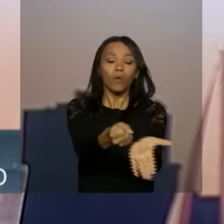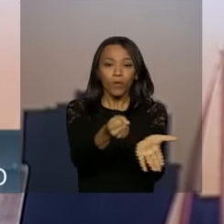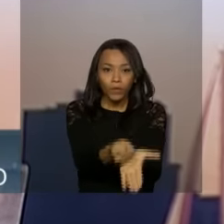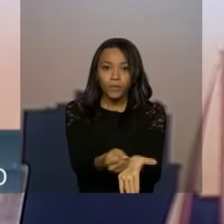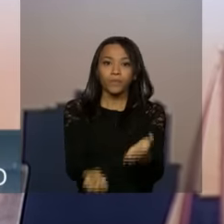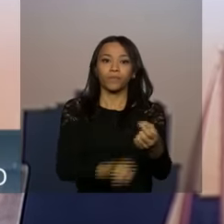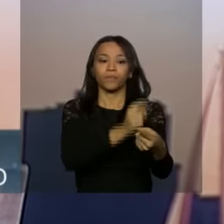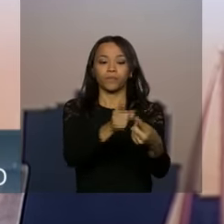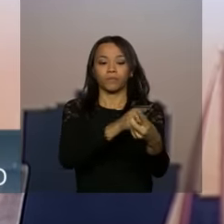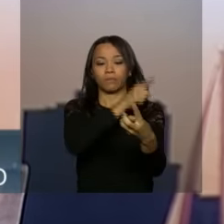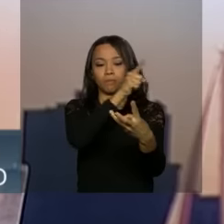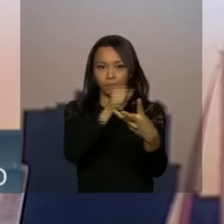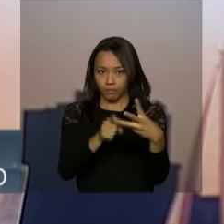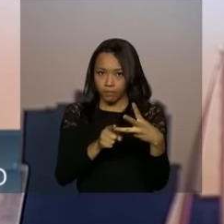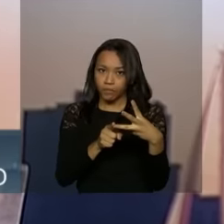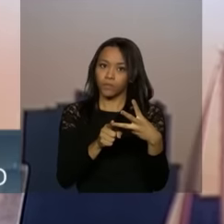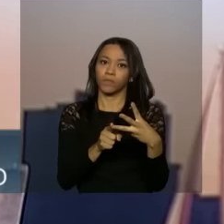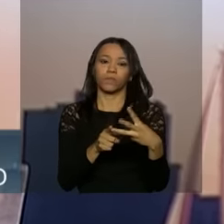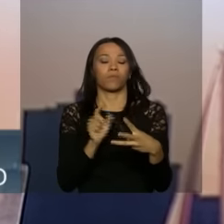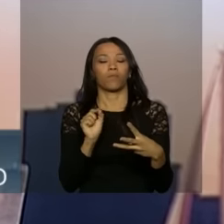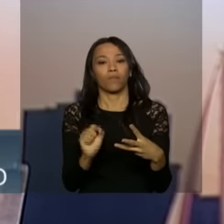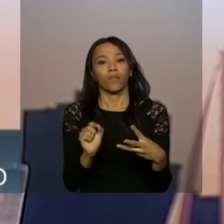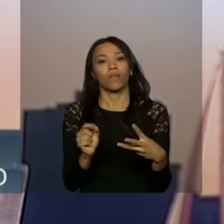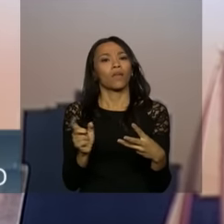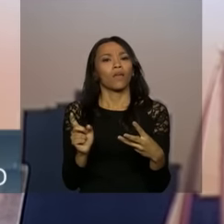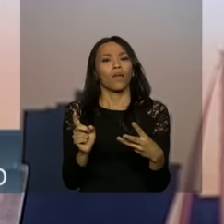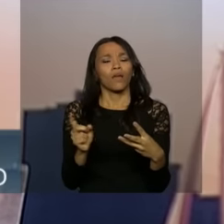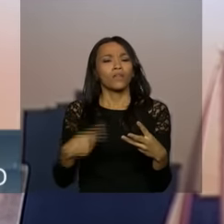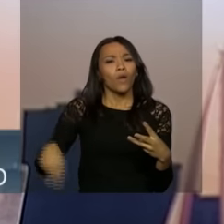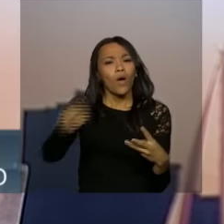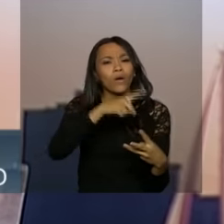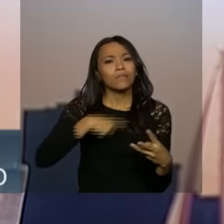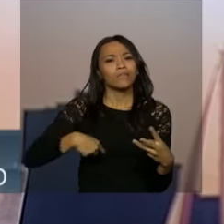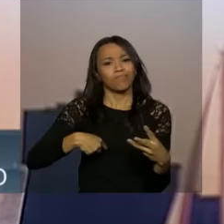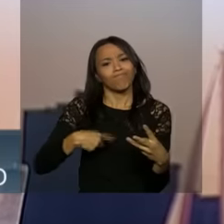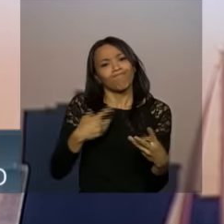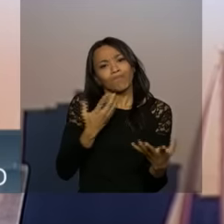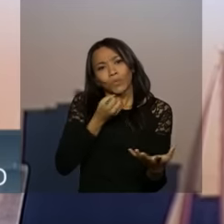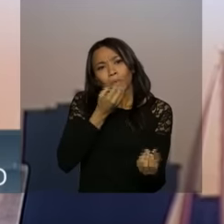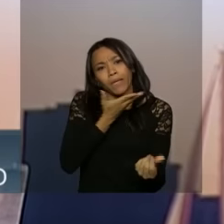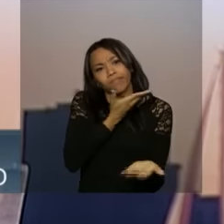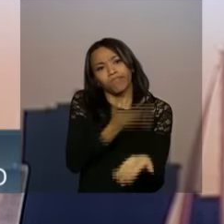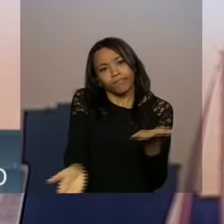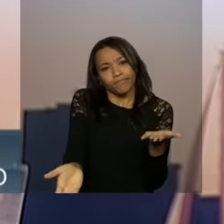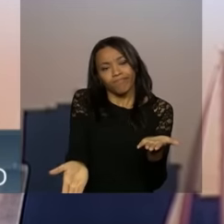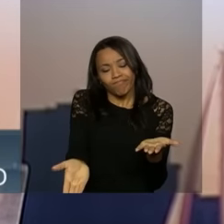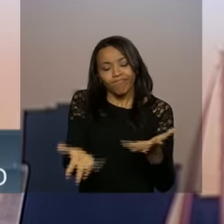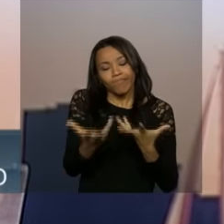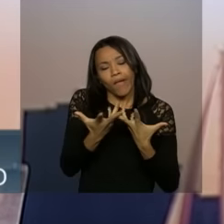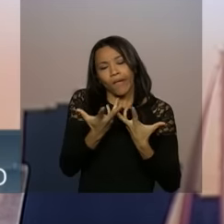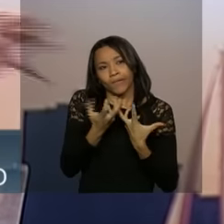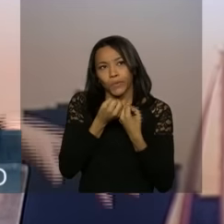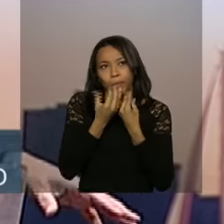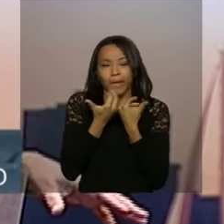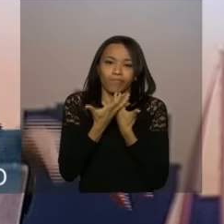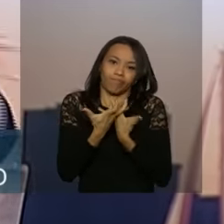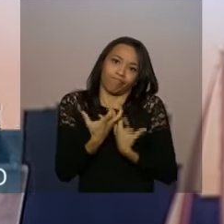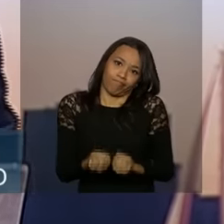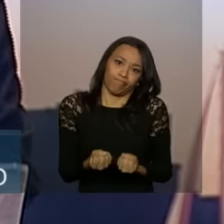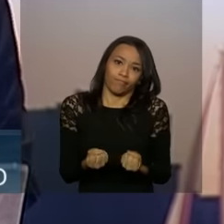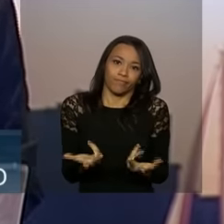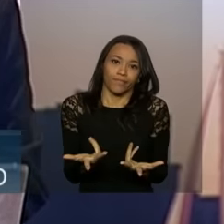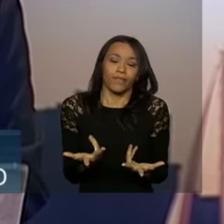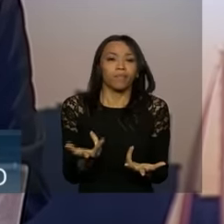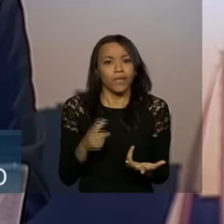a capacidade de aceitar a derrota quando ela chega, porque tem vencedores